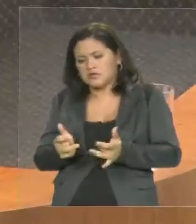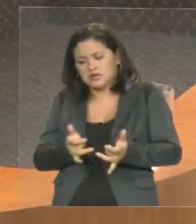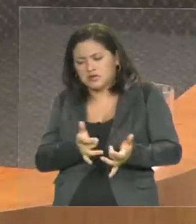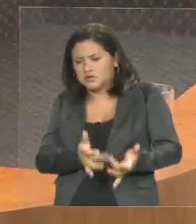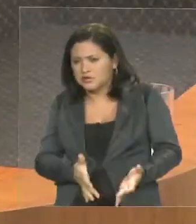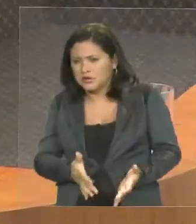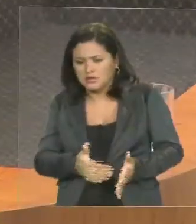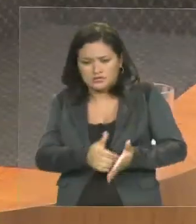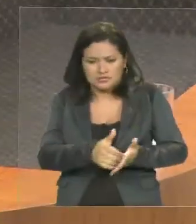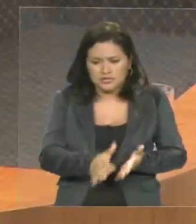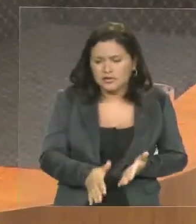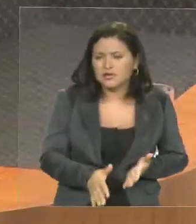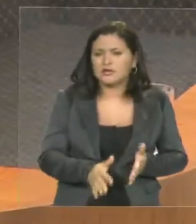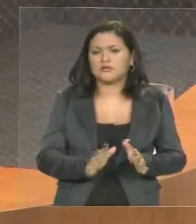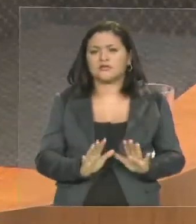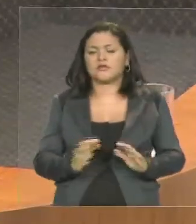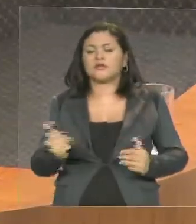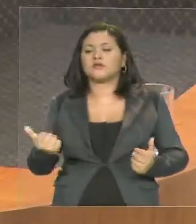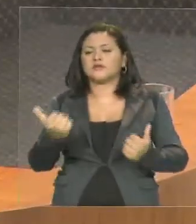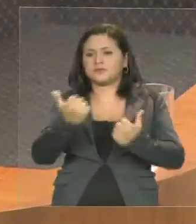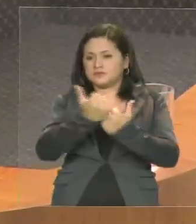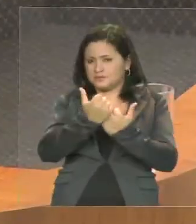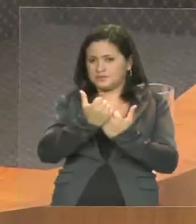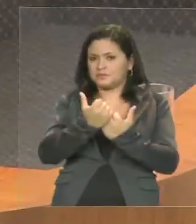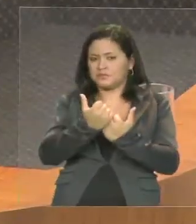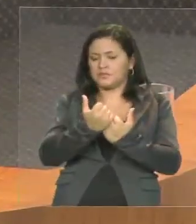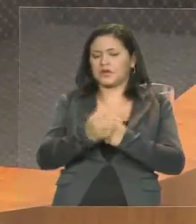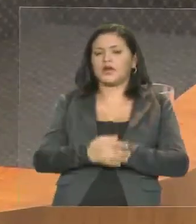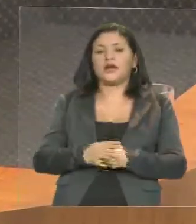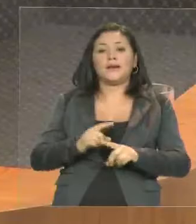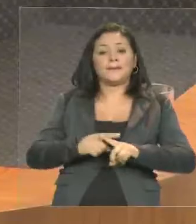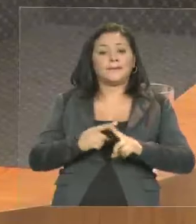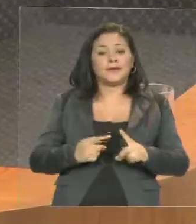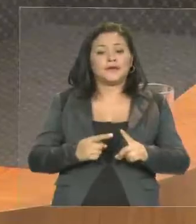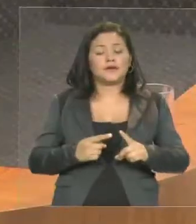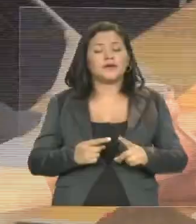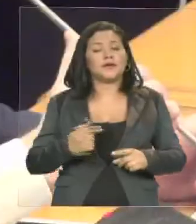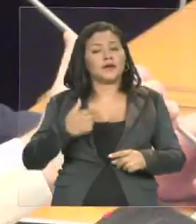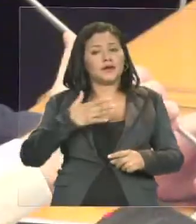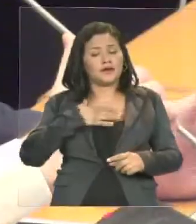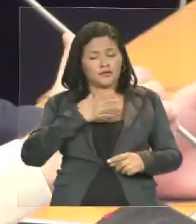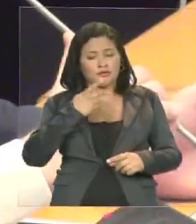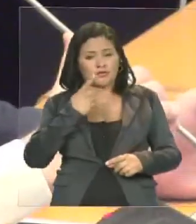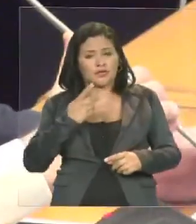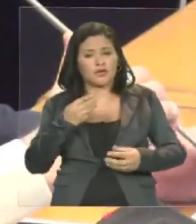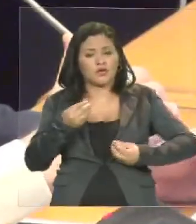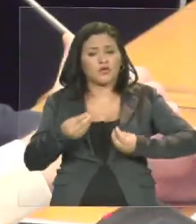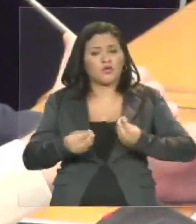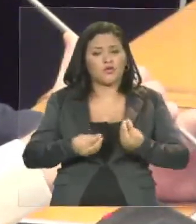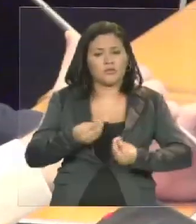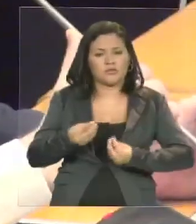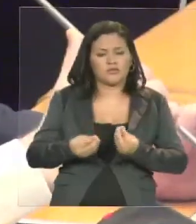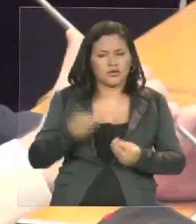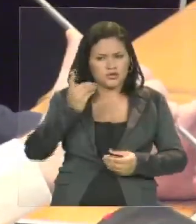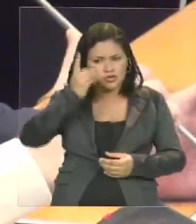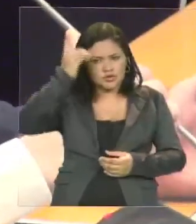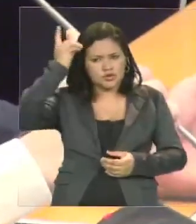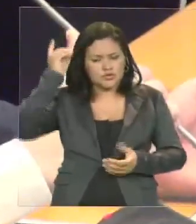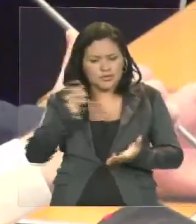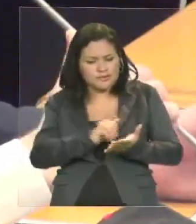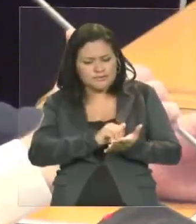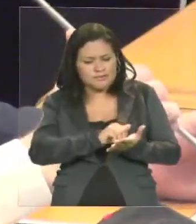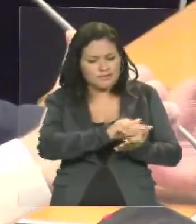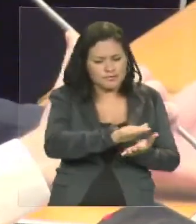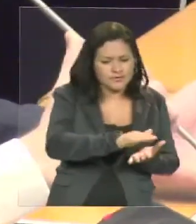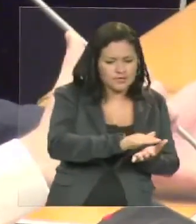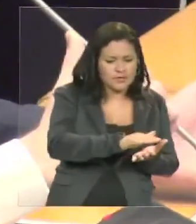ou permanente, substituir o titular. Eu me refiro à forma como a presidente Dilma foi cassada, sem o